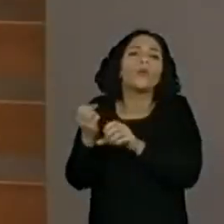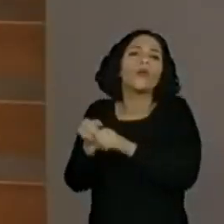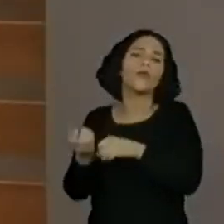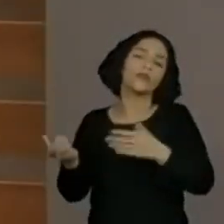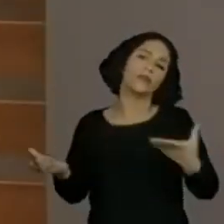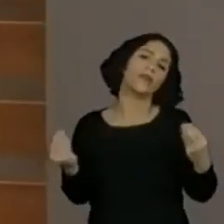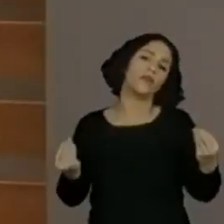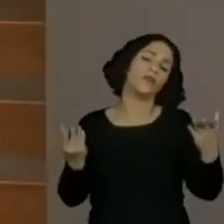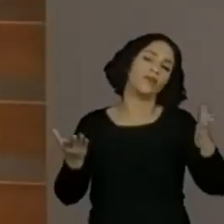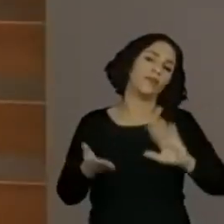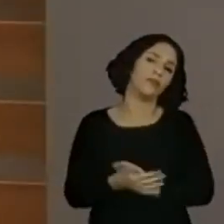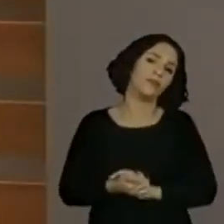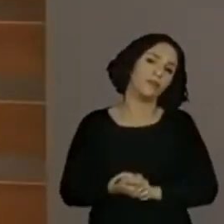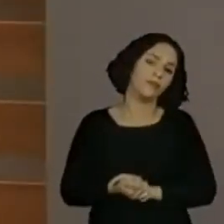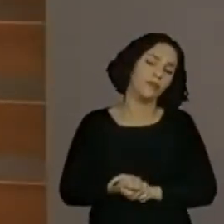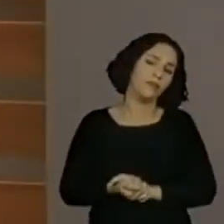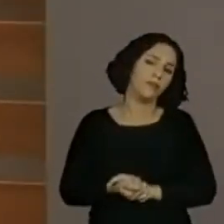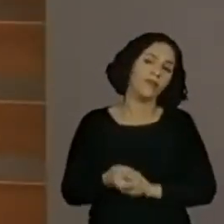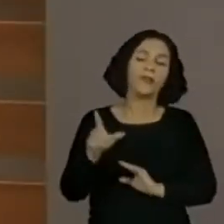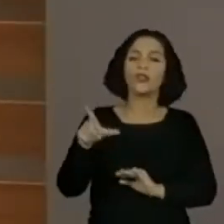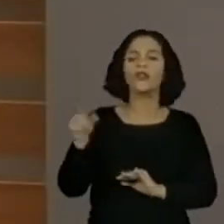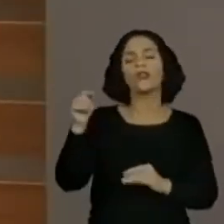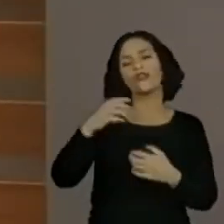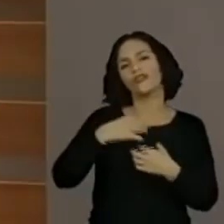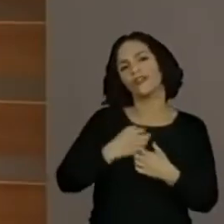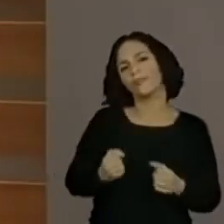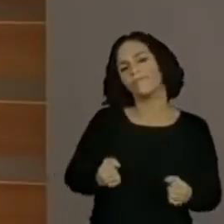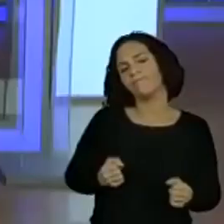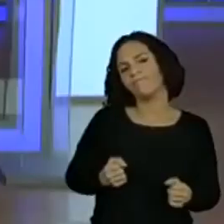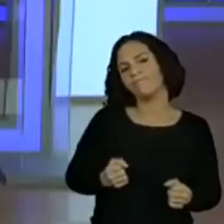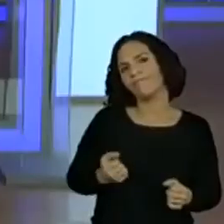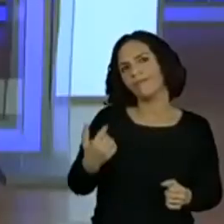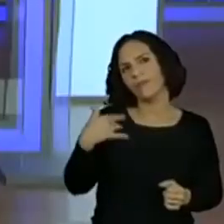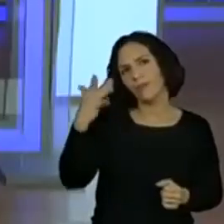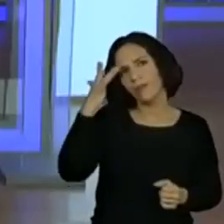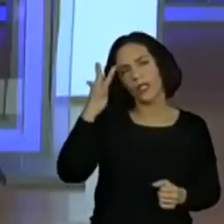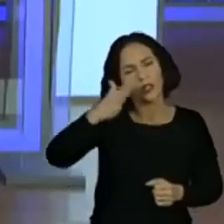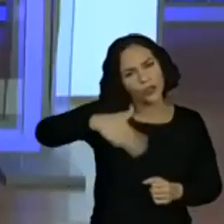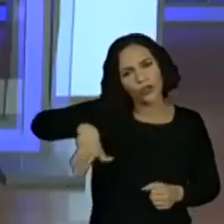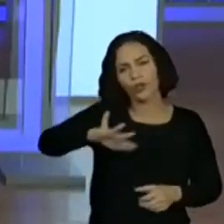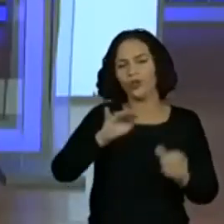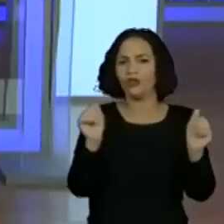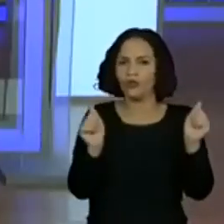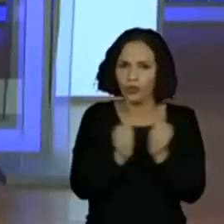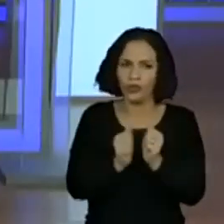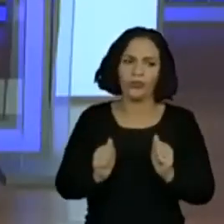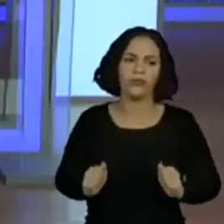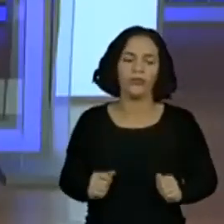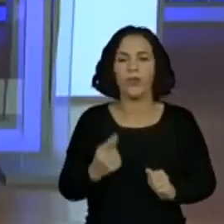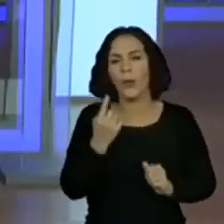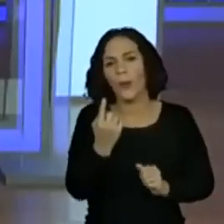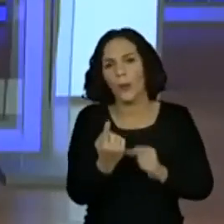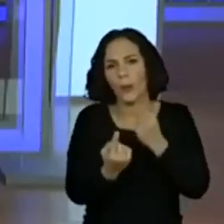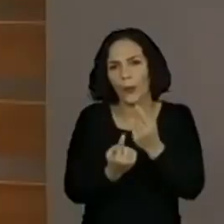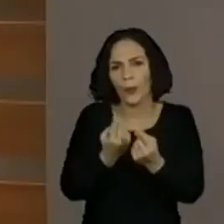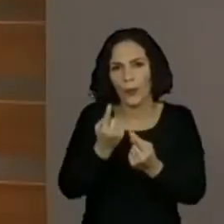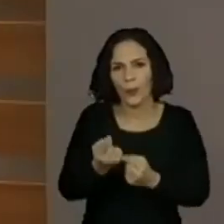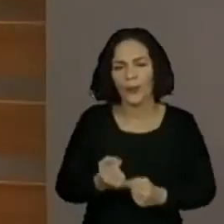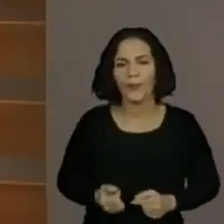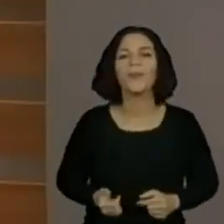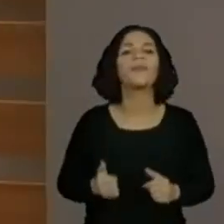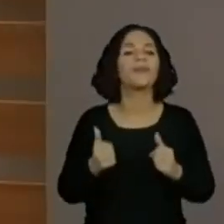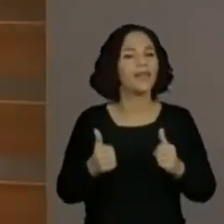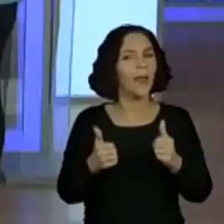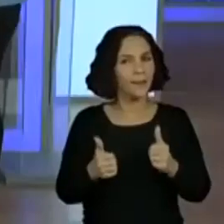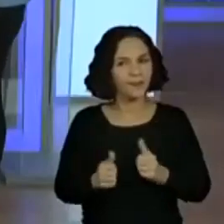bonecas e dos ursos? Qual você quer? Escolhe aí uma estratégia de contagem. Eu quero ajudar todo mundo. Tá, qual é? Vamos contar de um em um. Vamos de um em um.